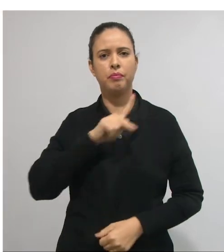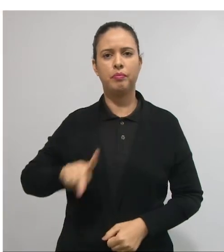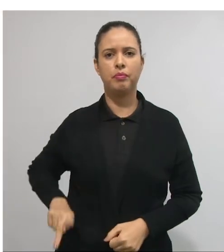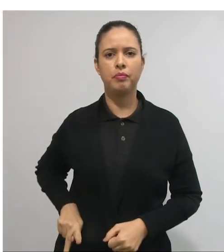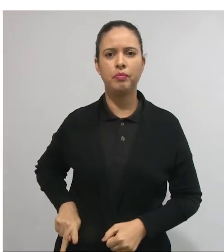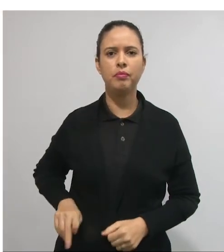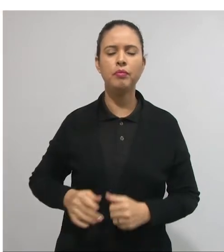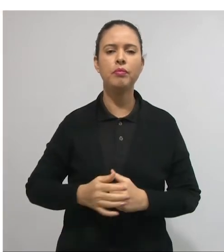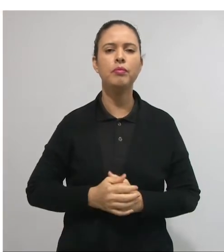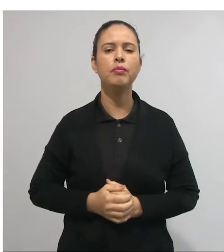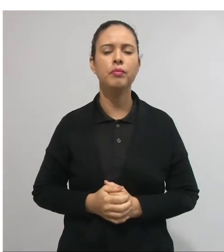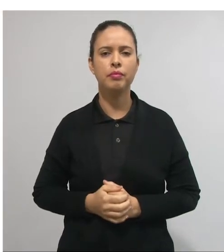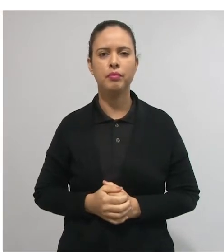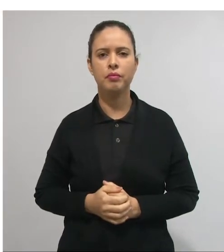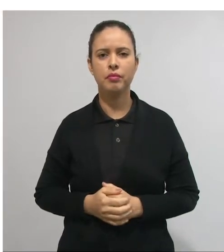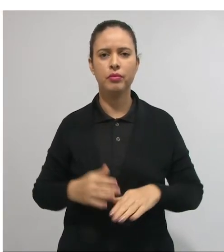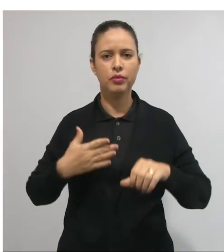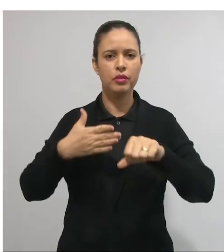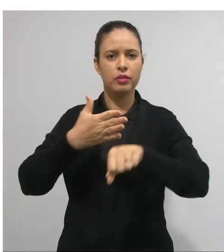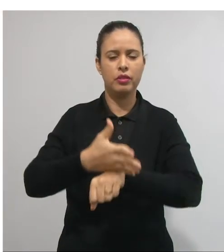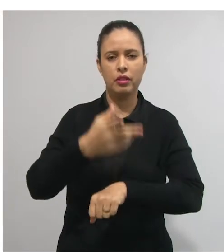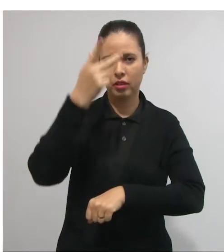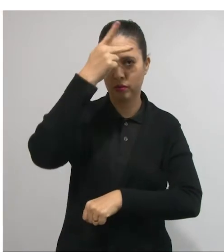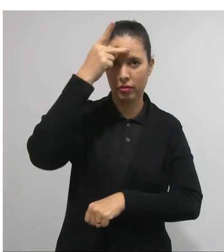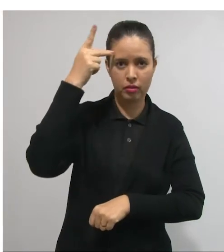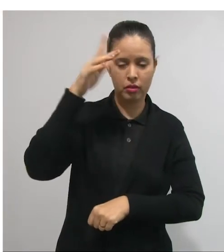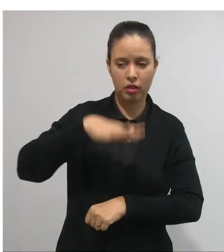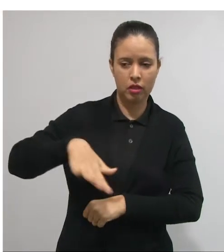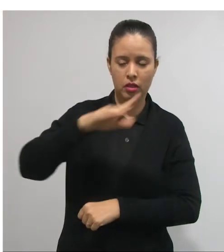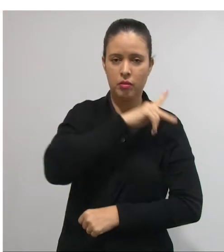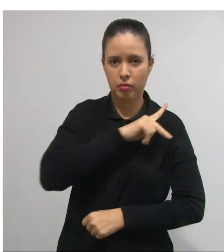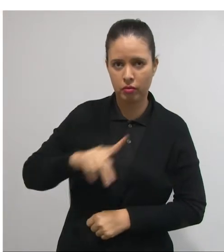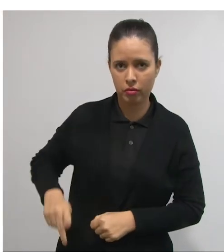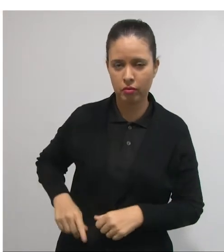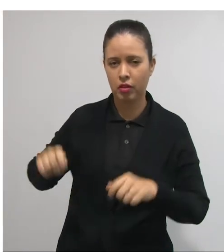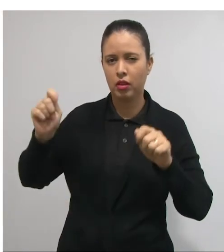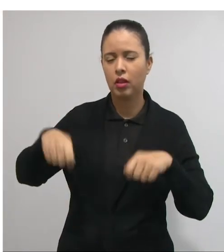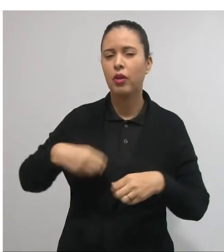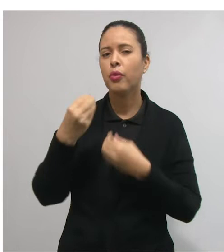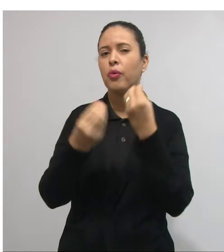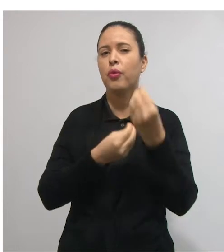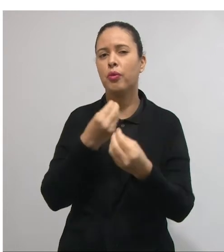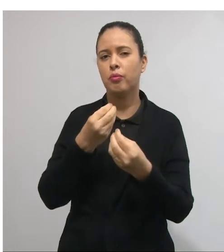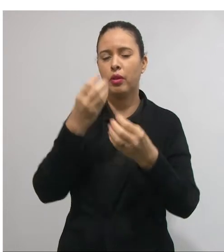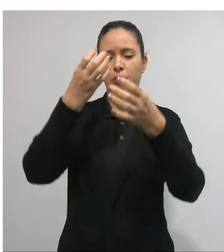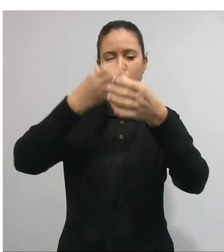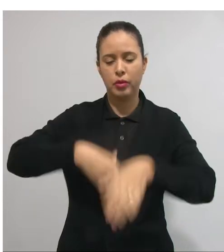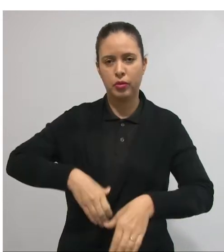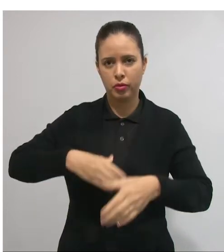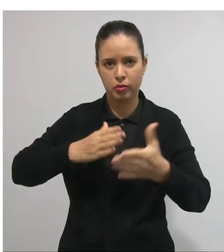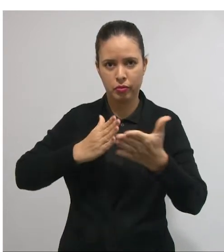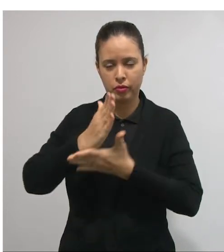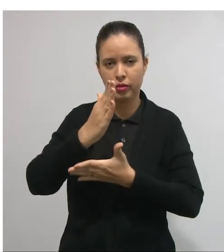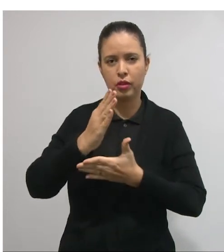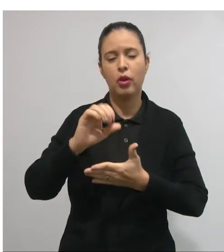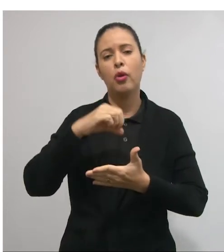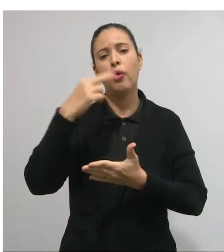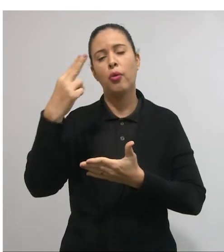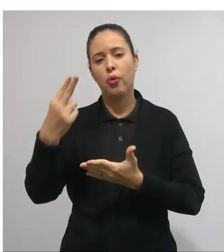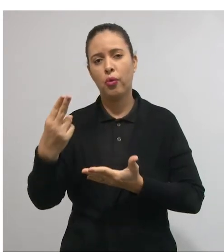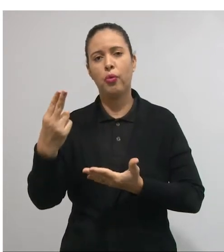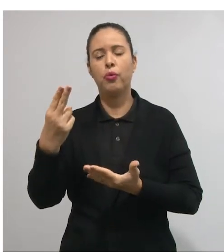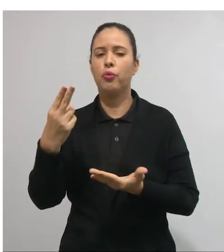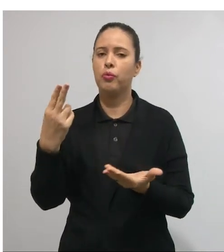o ingresso das pessoas no serviço público, ele pode se dar por meio de concurso, de nomeação,